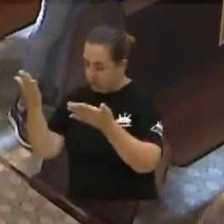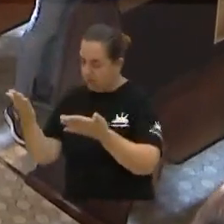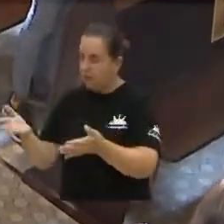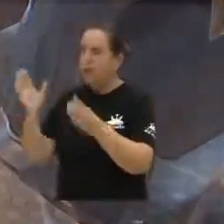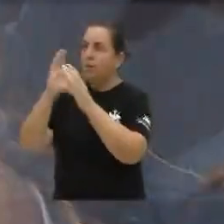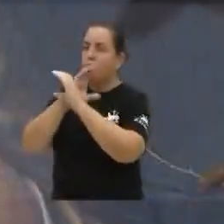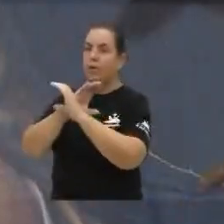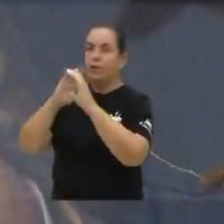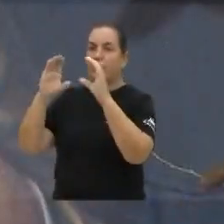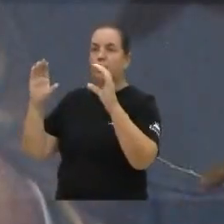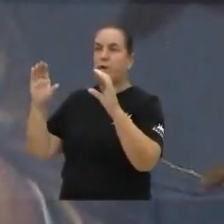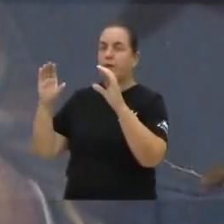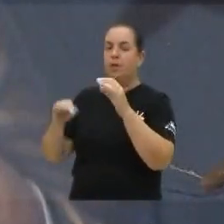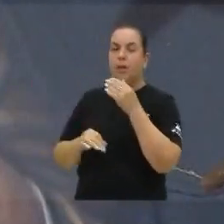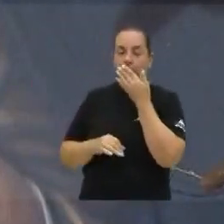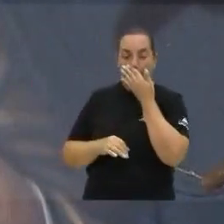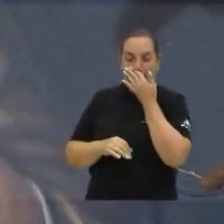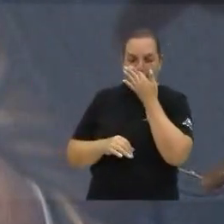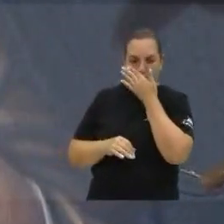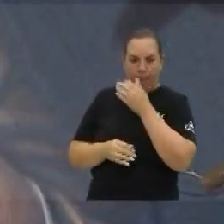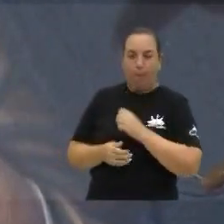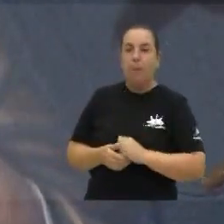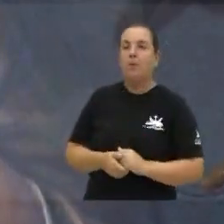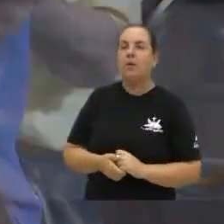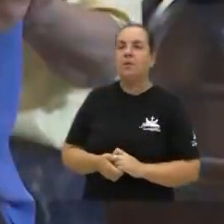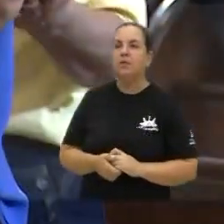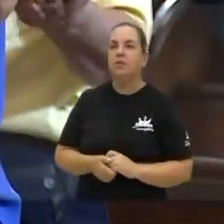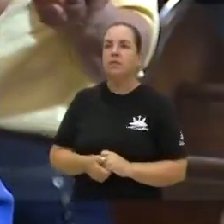Jesus, eu confio em